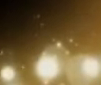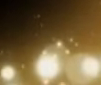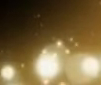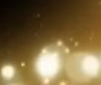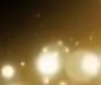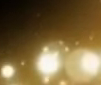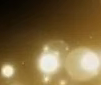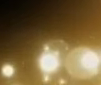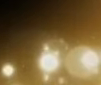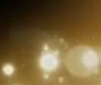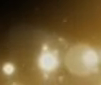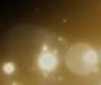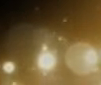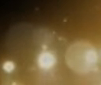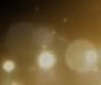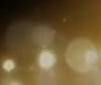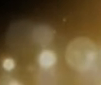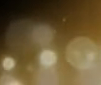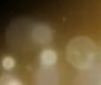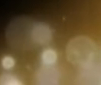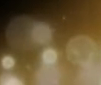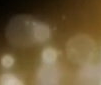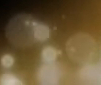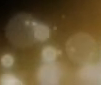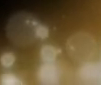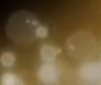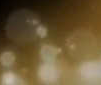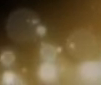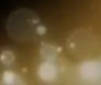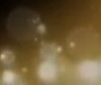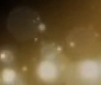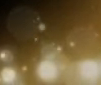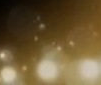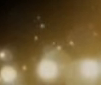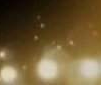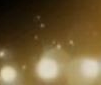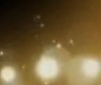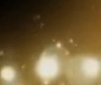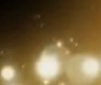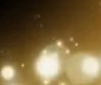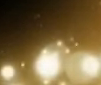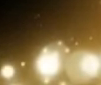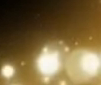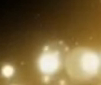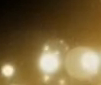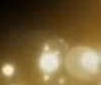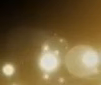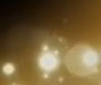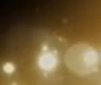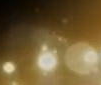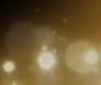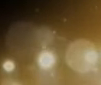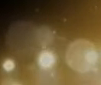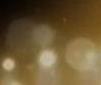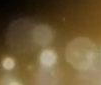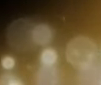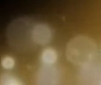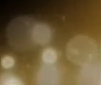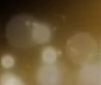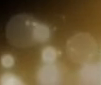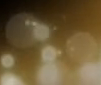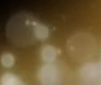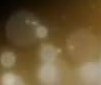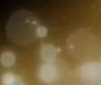chocalho. Vamos chacoalhar, chacoalho, chocalho, chacoalho, chocalho, que o índio vai falar. Jabuticaba, caju,